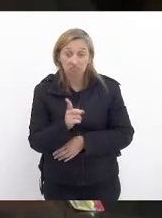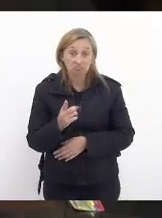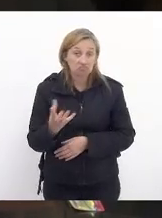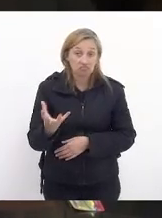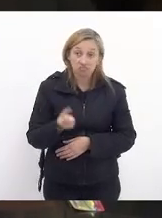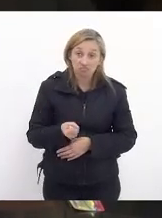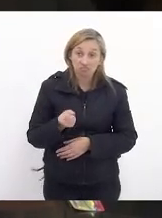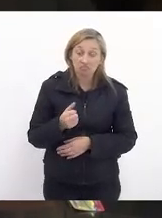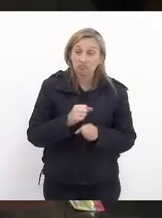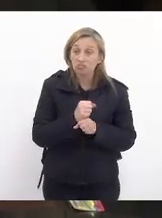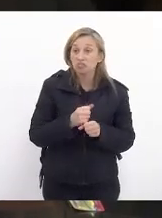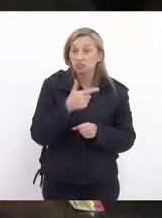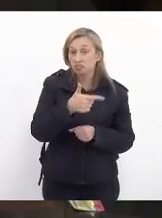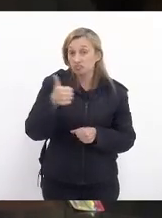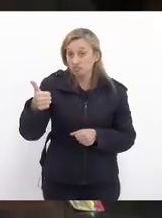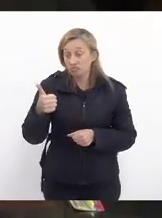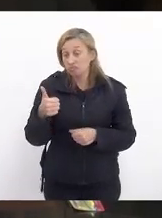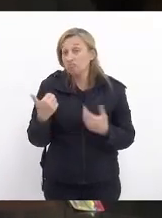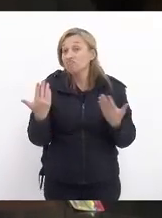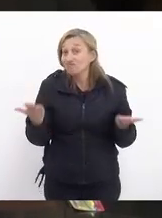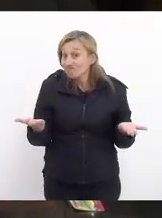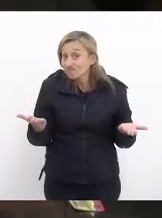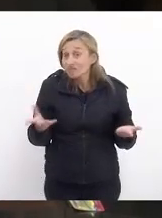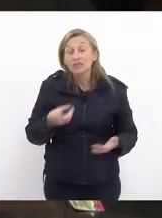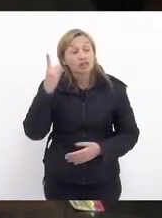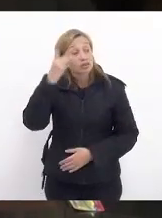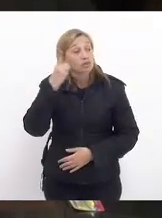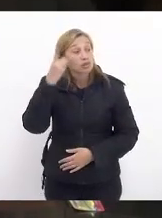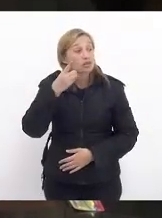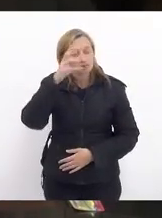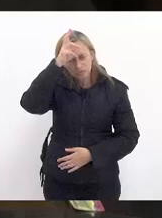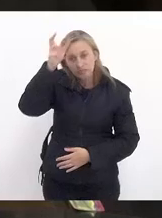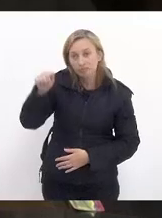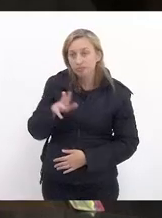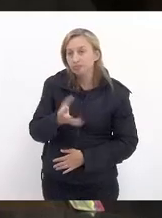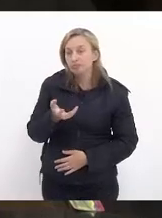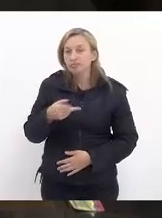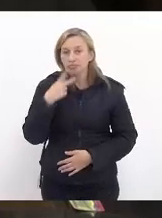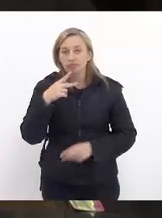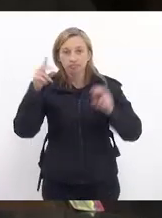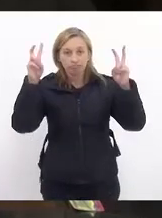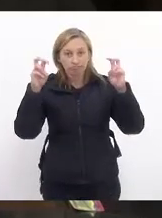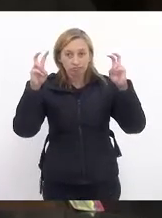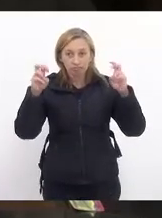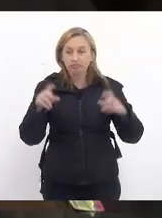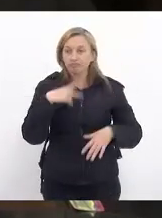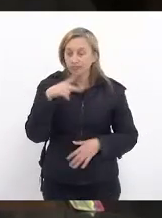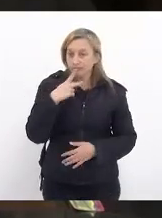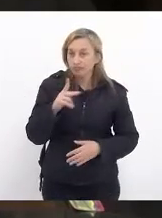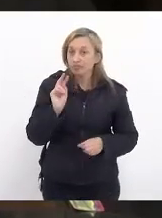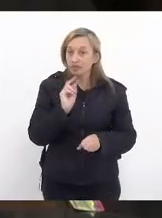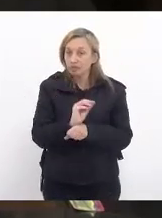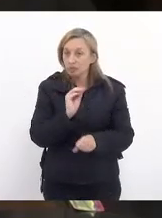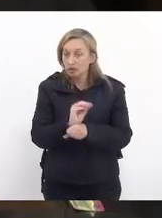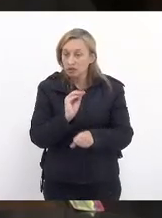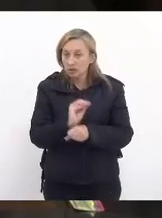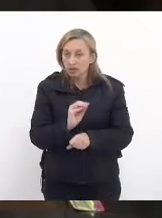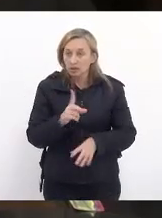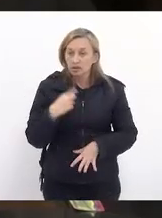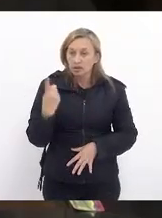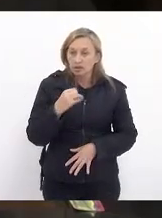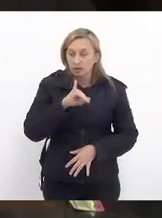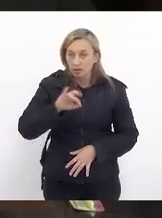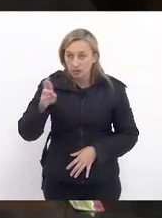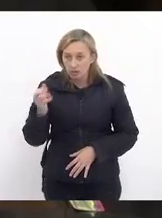no ano de dois mil e 21 hora a deputado a tia Ju eu quero me referir a esse tema invocando a proteção de